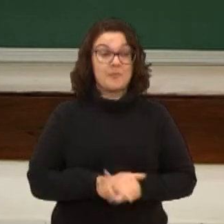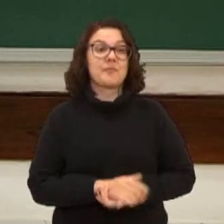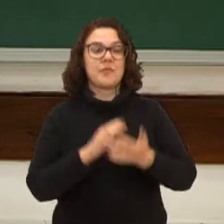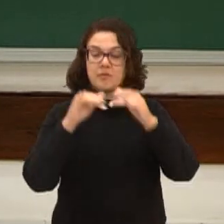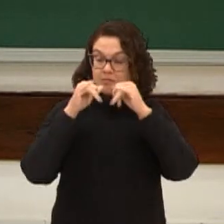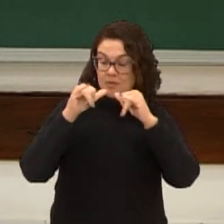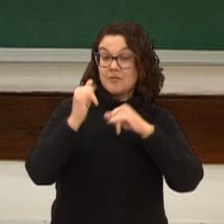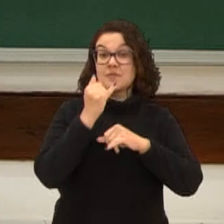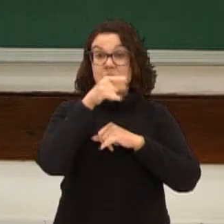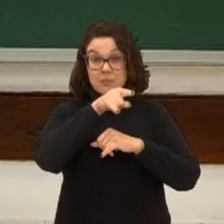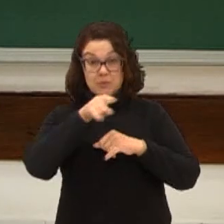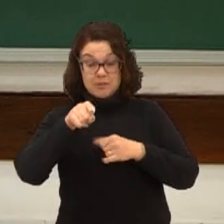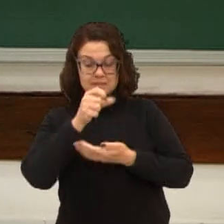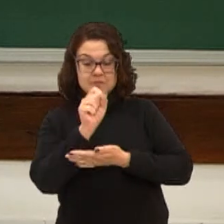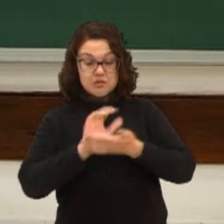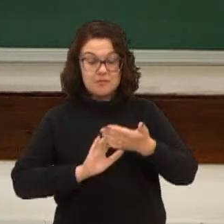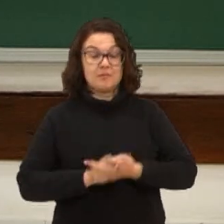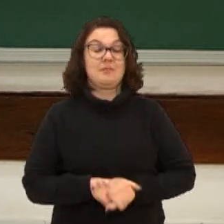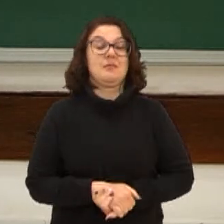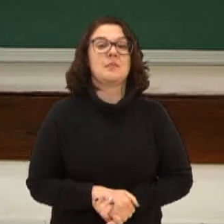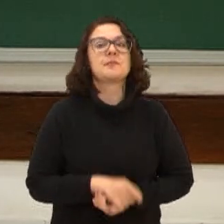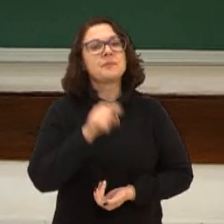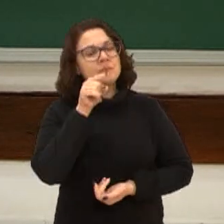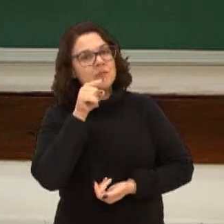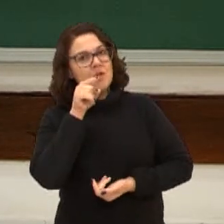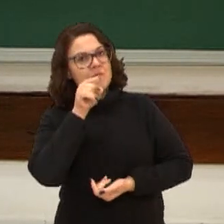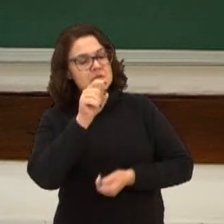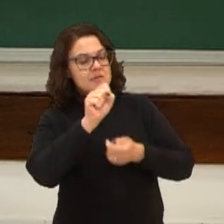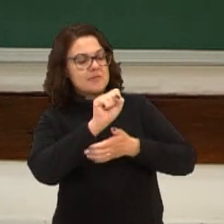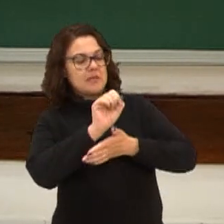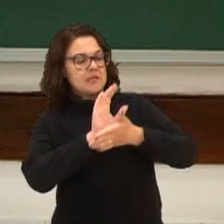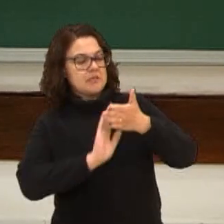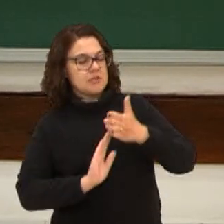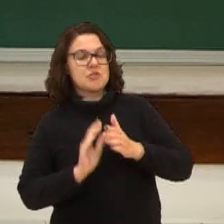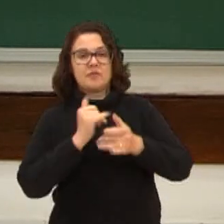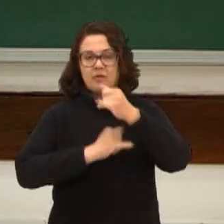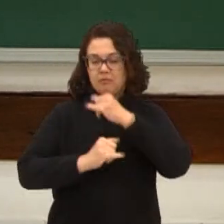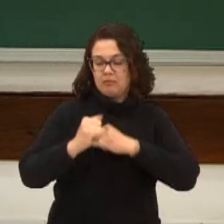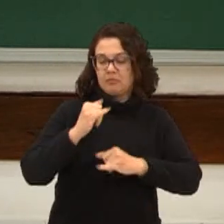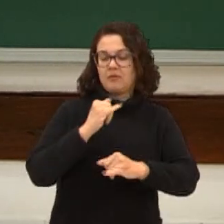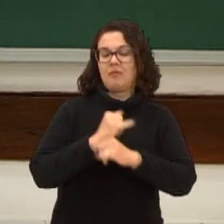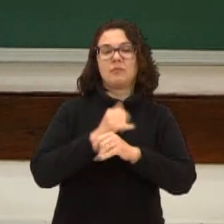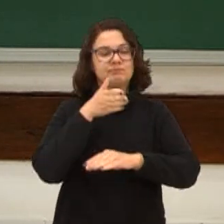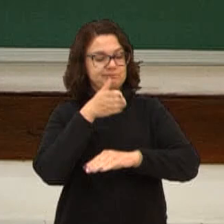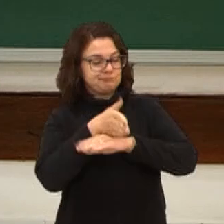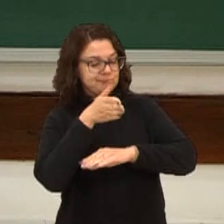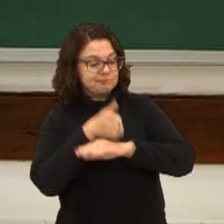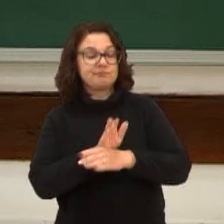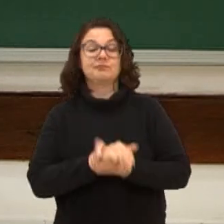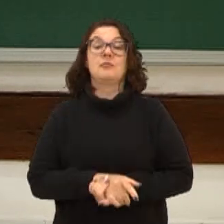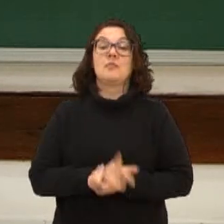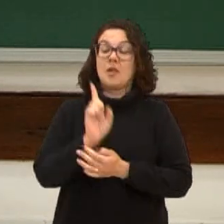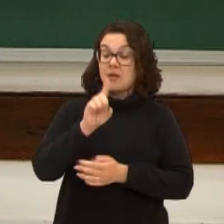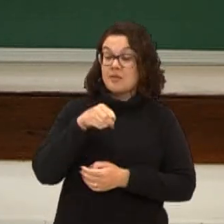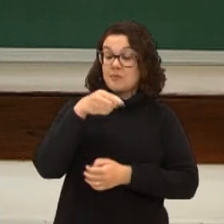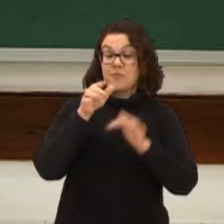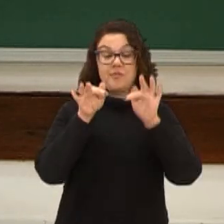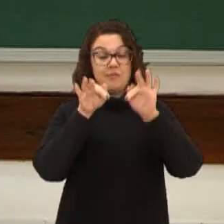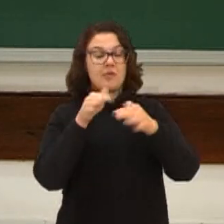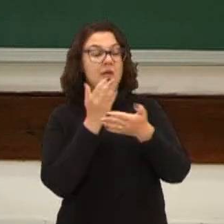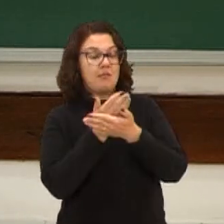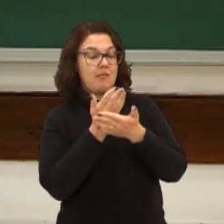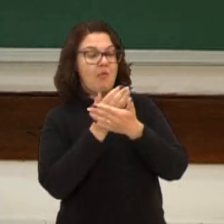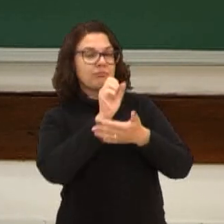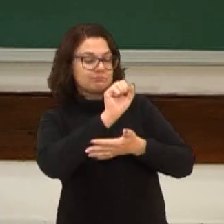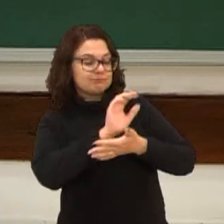nossos recados, né? Os nossos lembretes. Você que faz a sua atividade pela internet, que tem acesso, depois da aula realize a